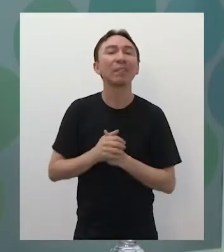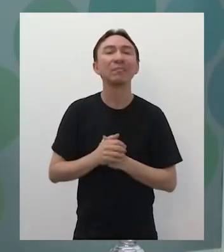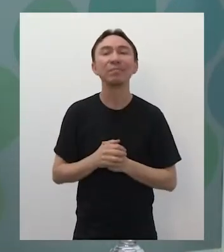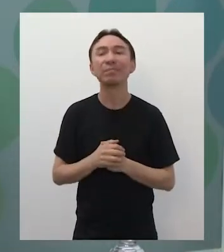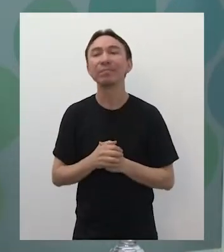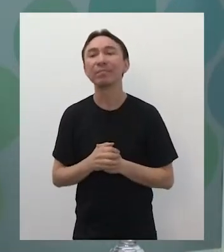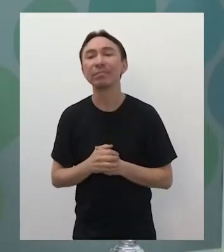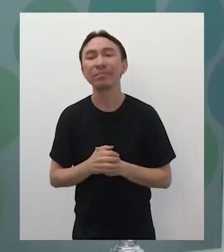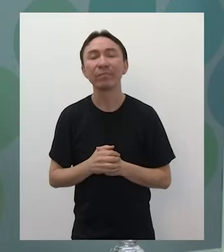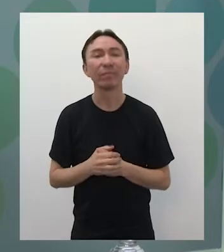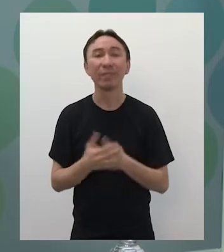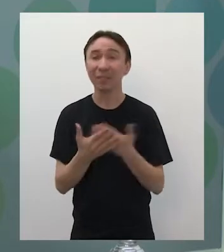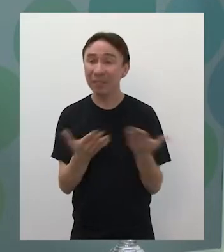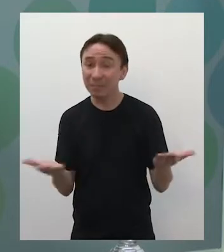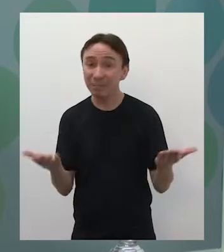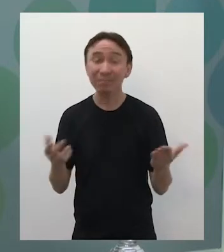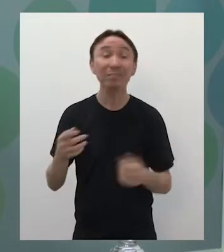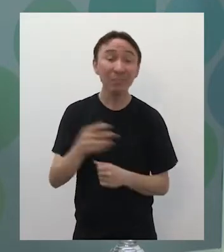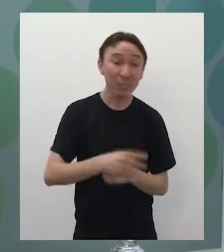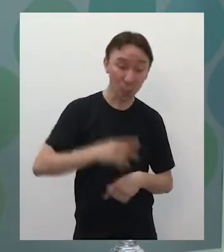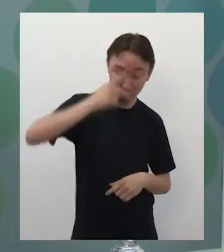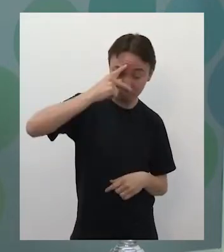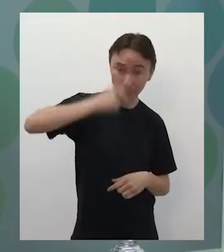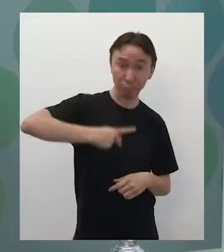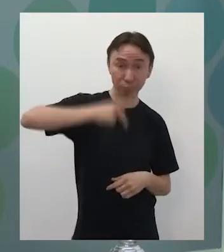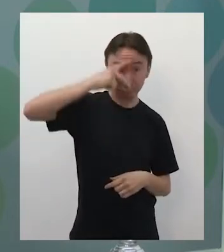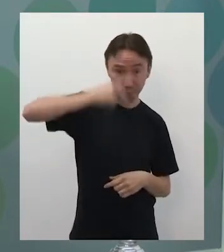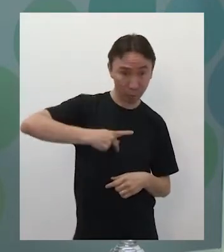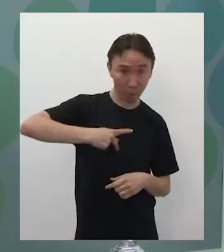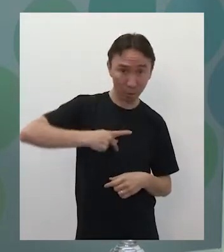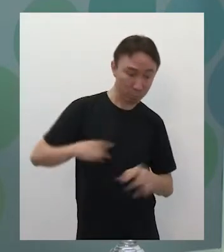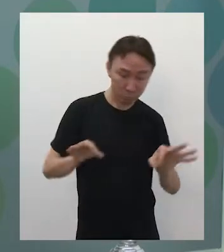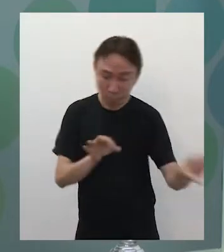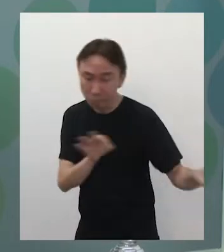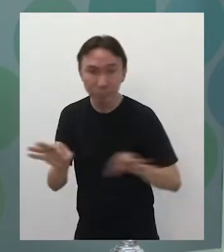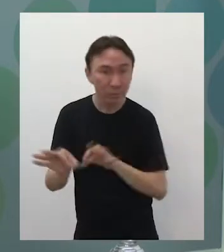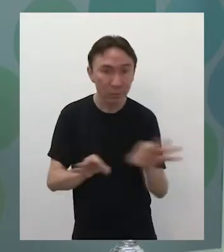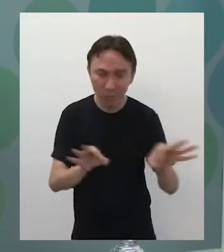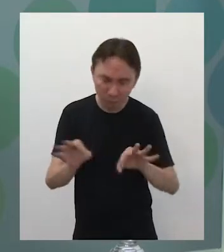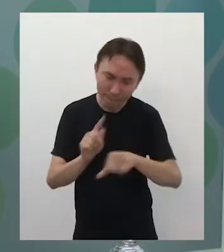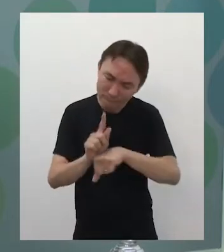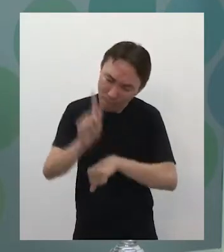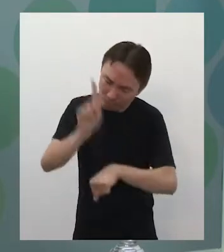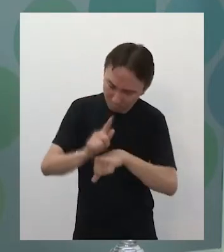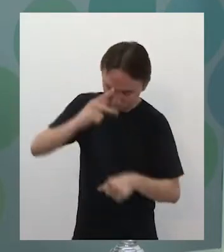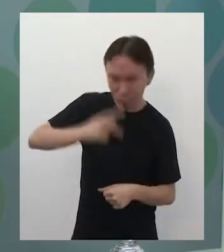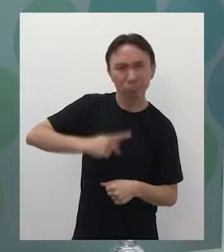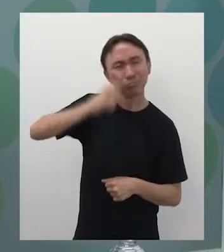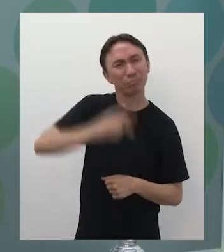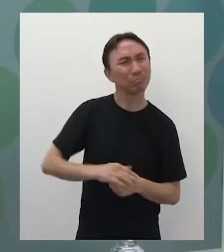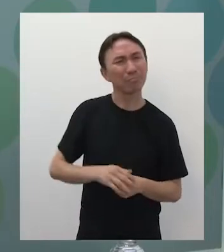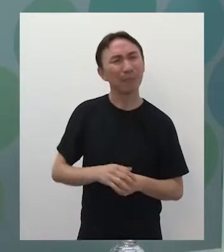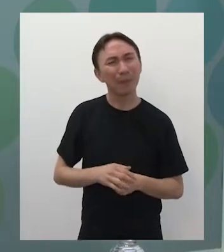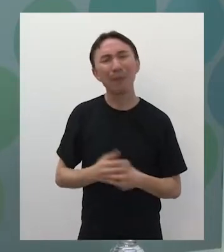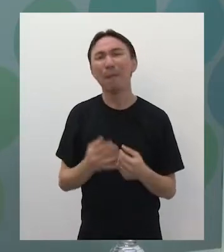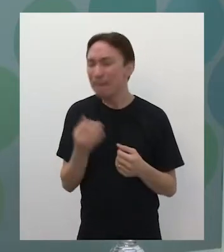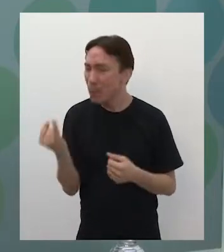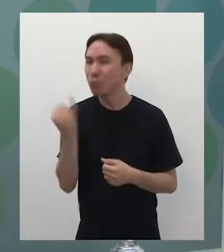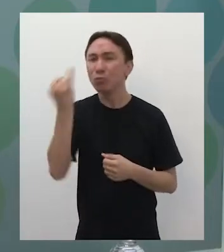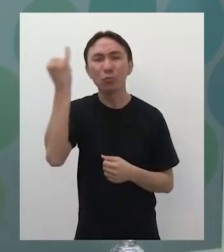Ana, mais uma vez, seja muito bem-vinda ao nosso bate-papo de hoje e conte pra